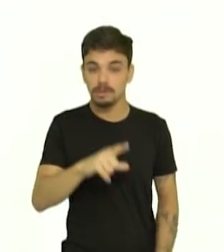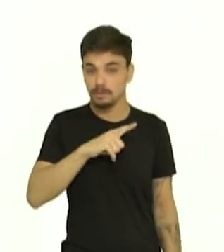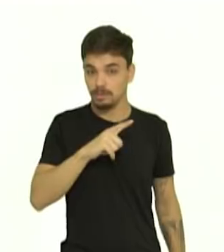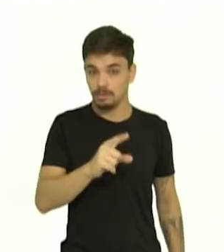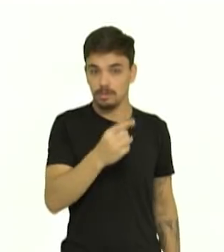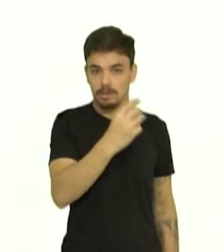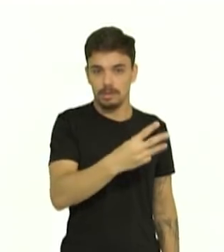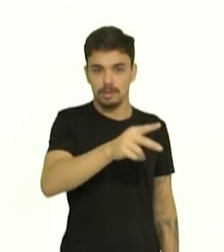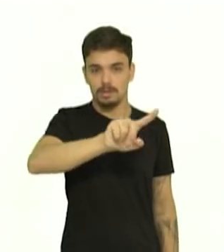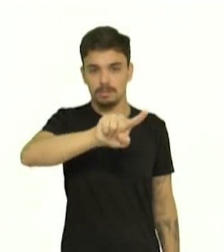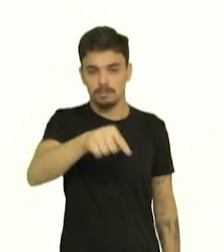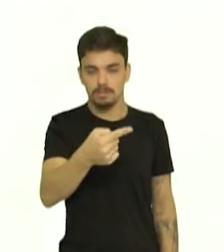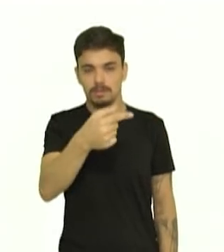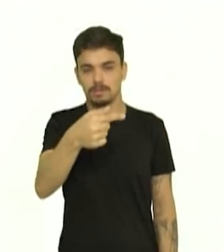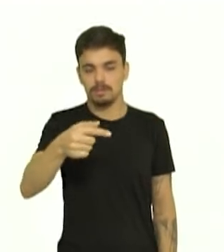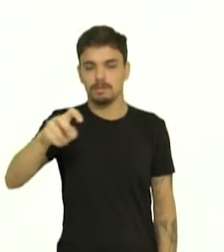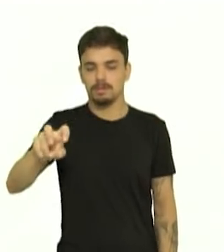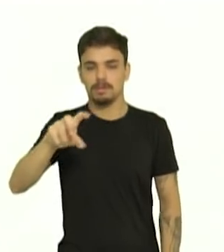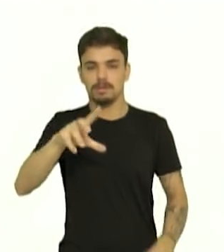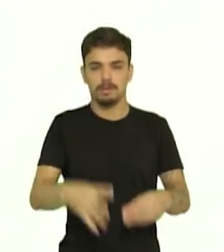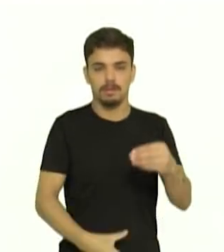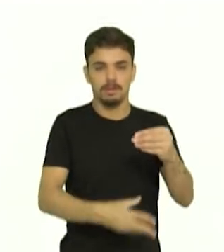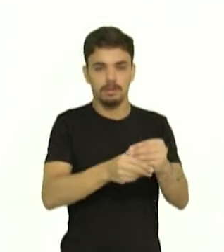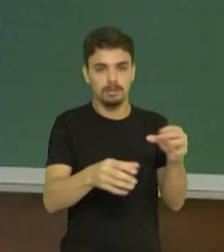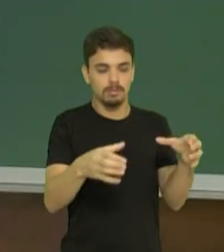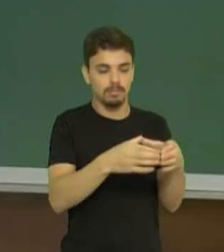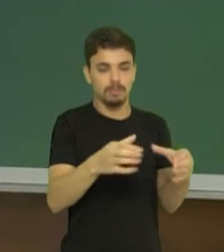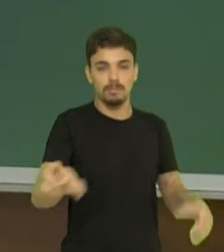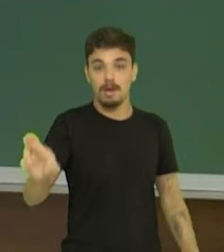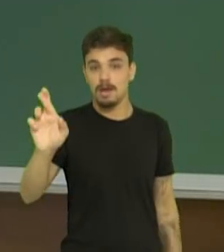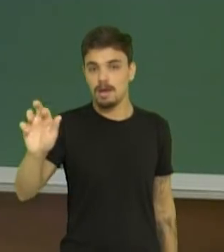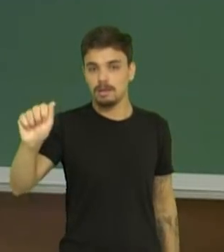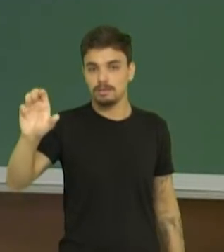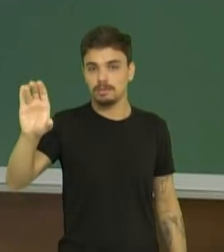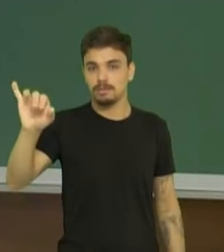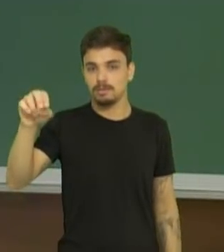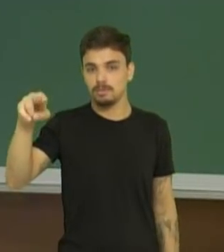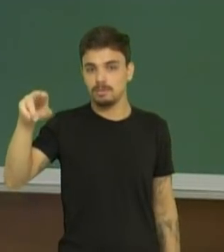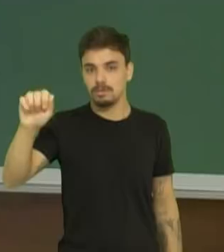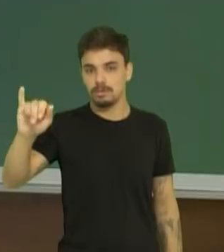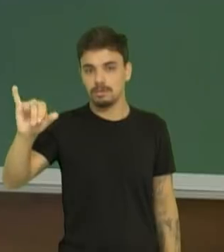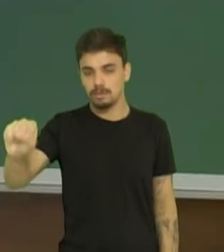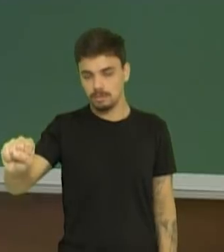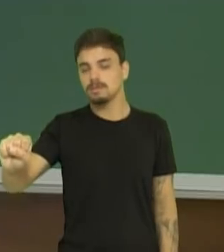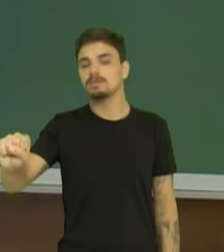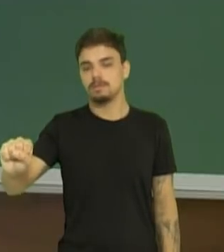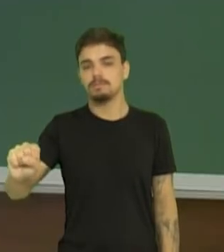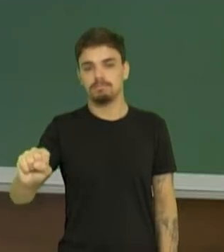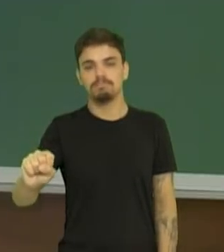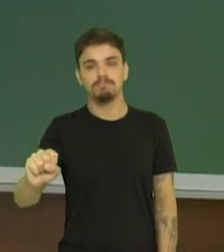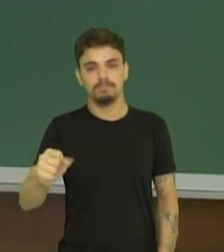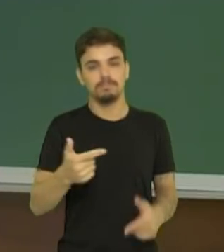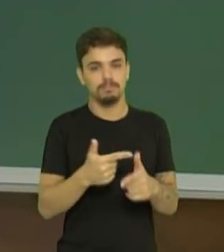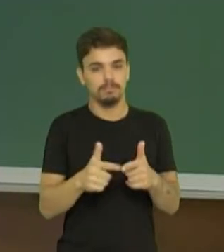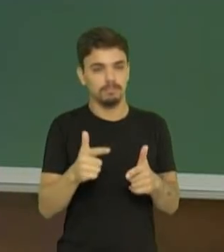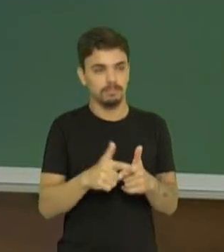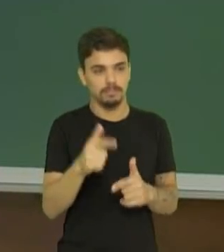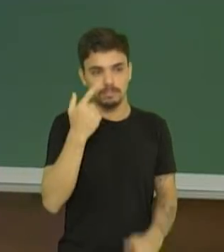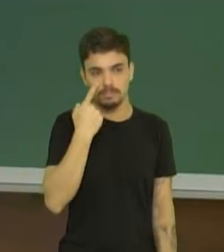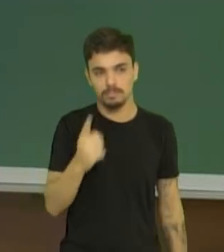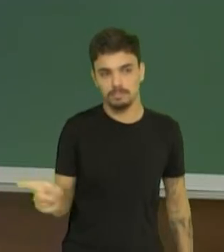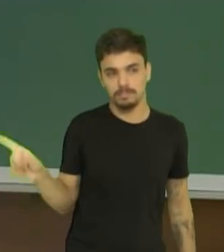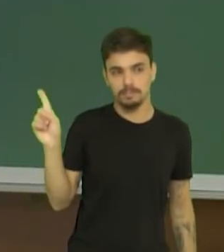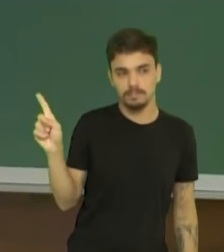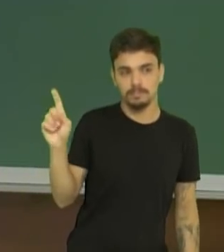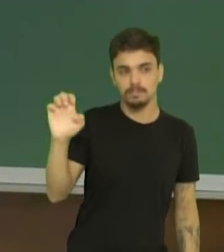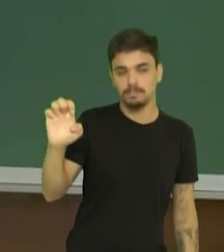3,75, pertence ao conjunto dos números racionais. Olha os símbolos matemáticos aqui. Pertence, que é esse